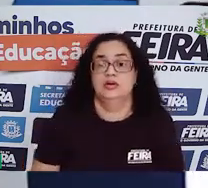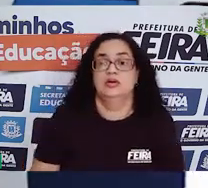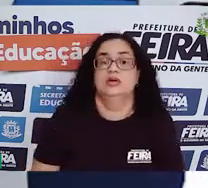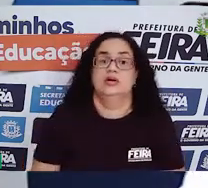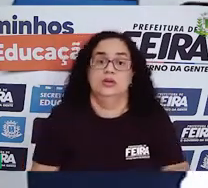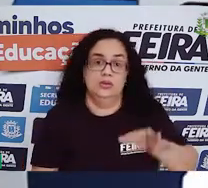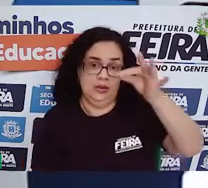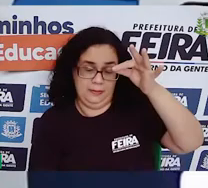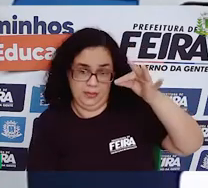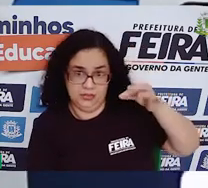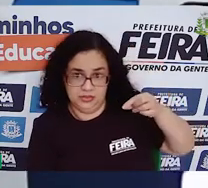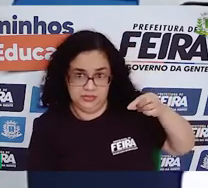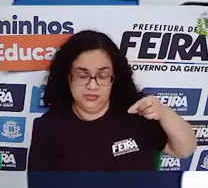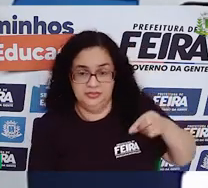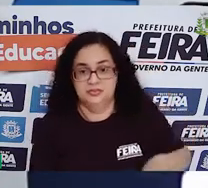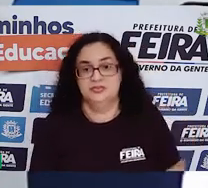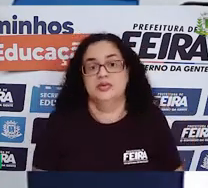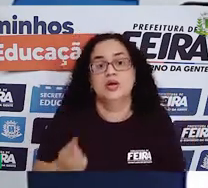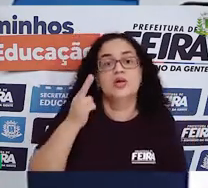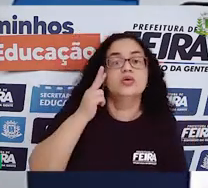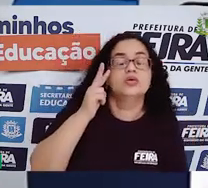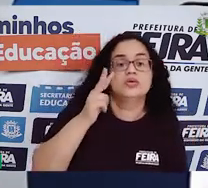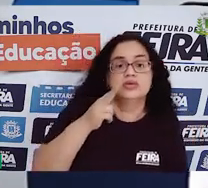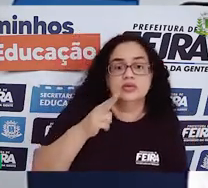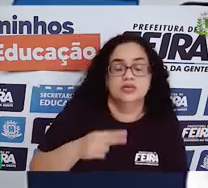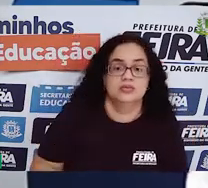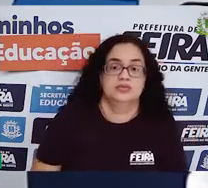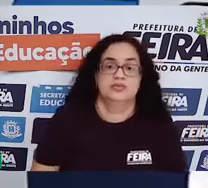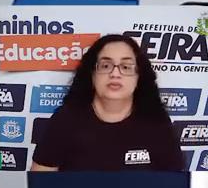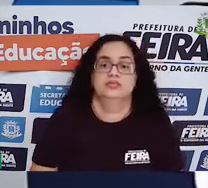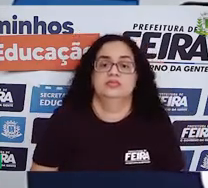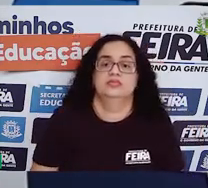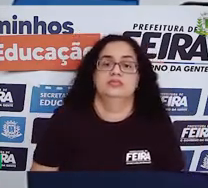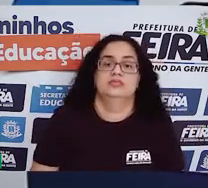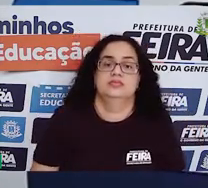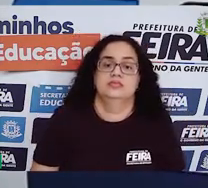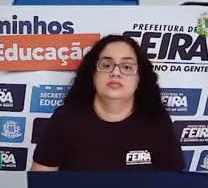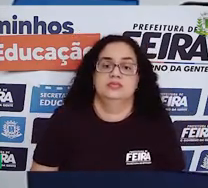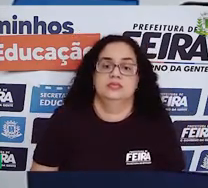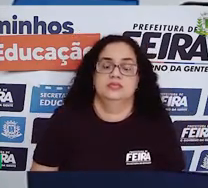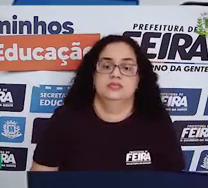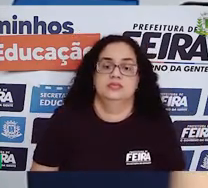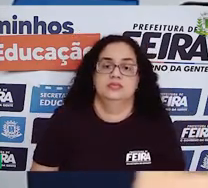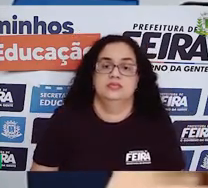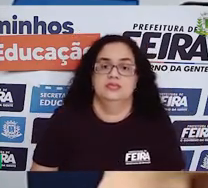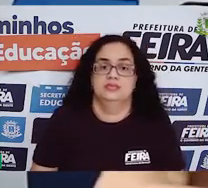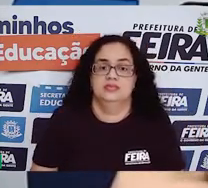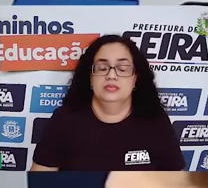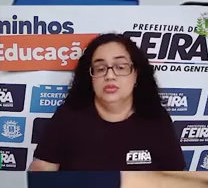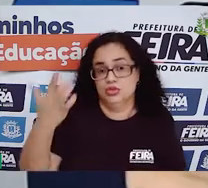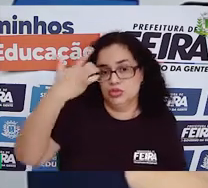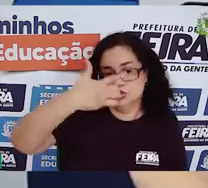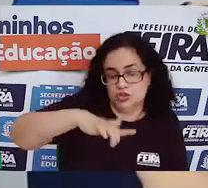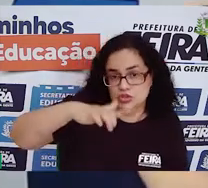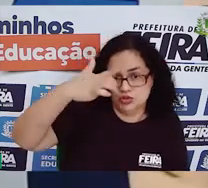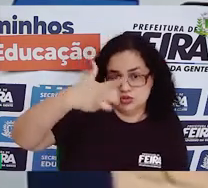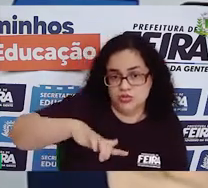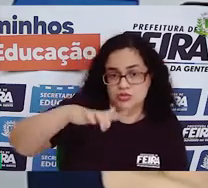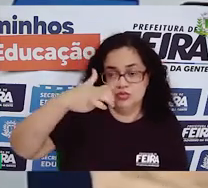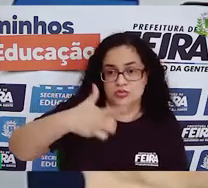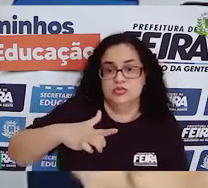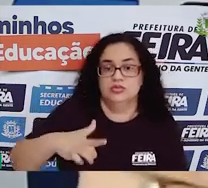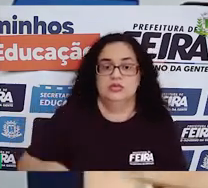ponta. Olhem só, estão dando para ver aí, ó. De novo, dobrou